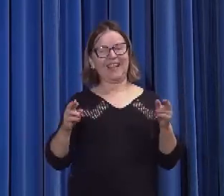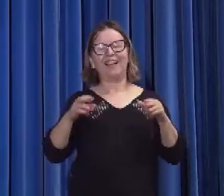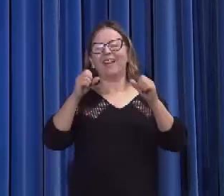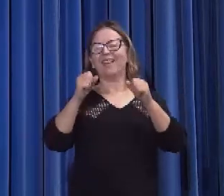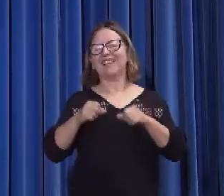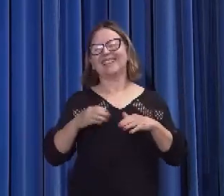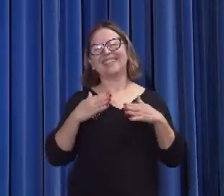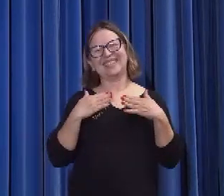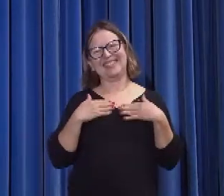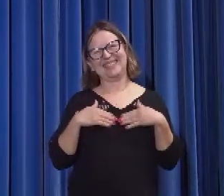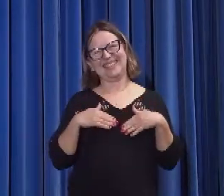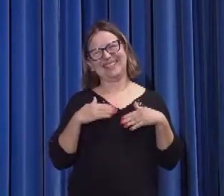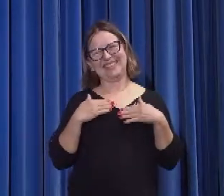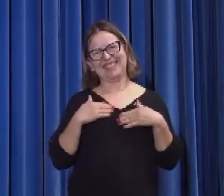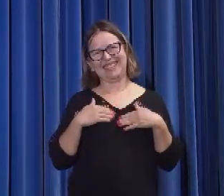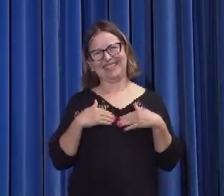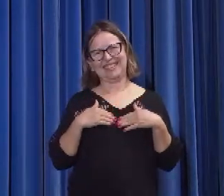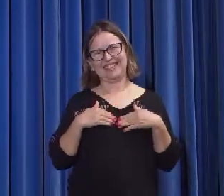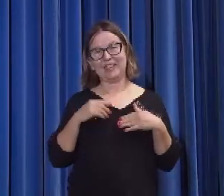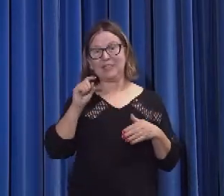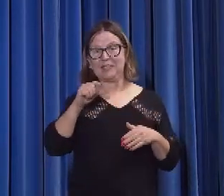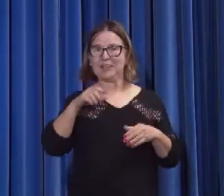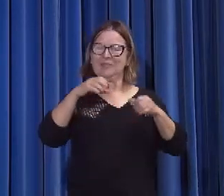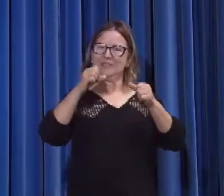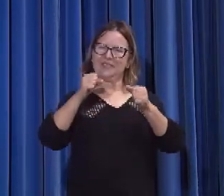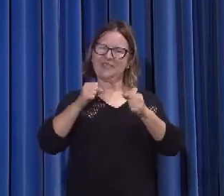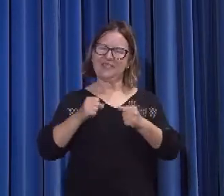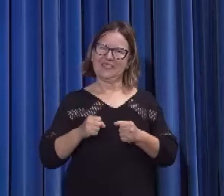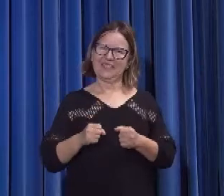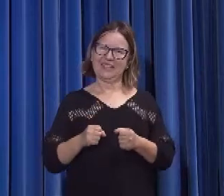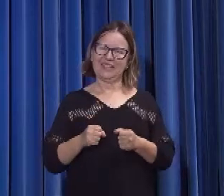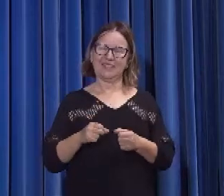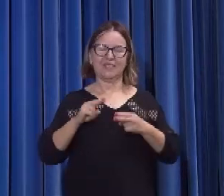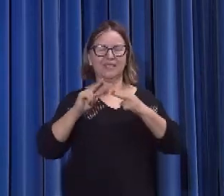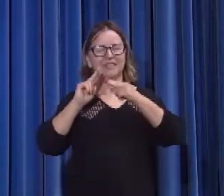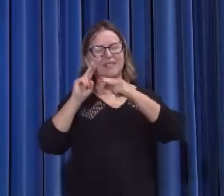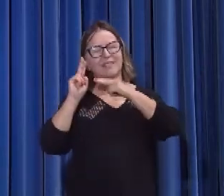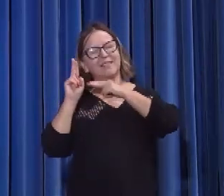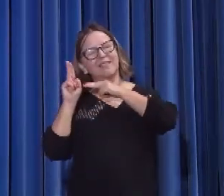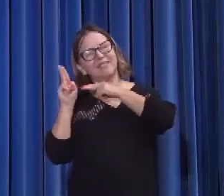descansar. Você vai poder dormir.